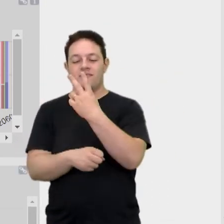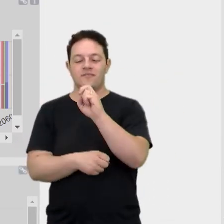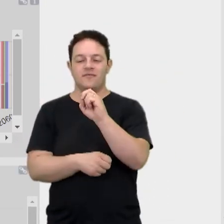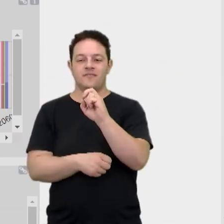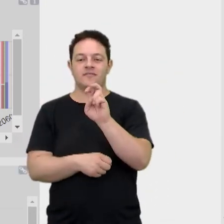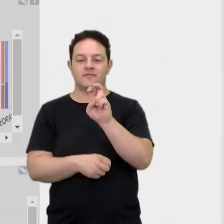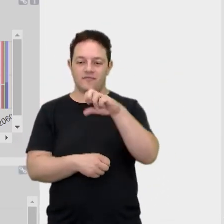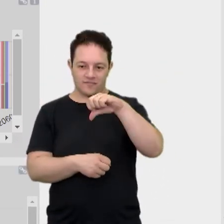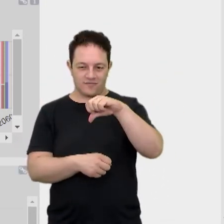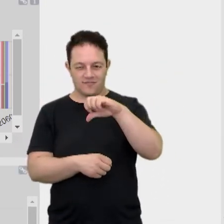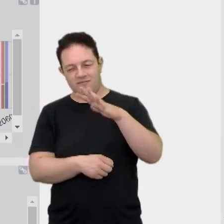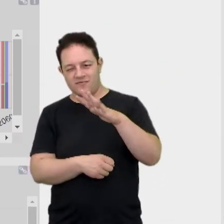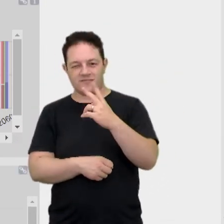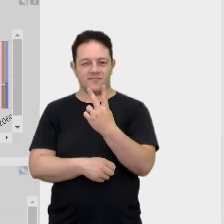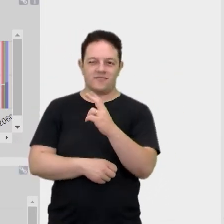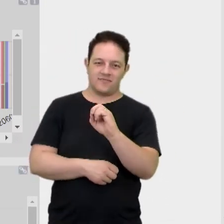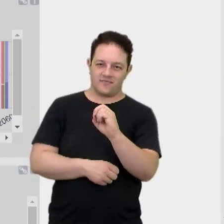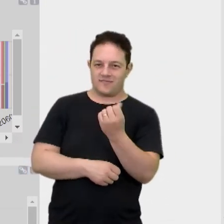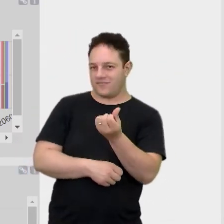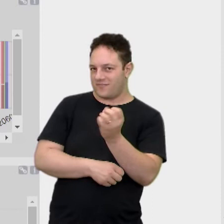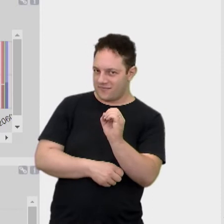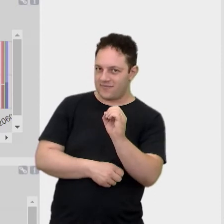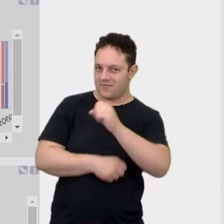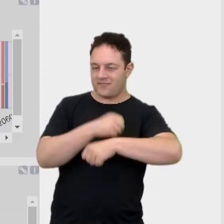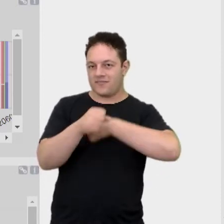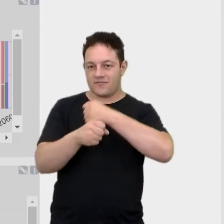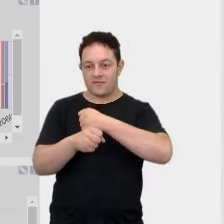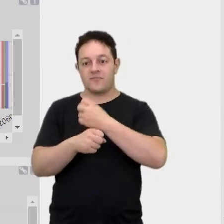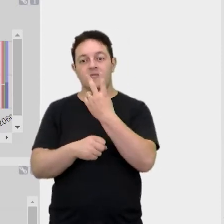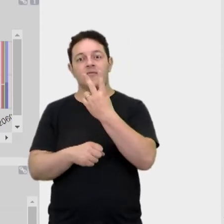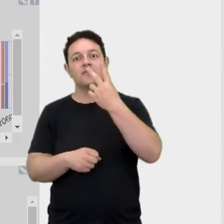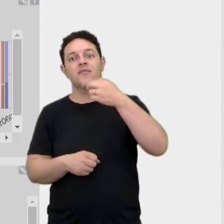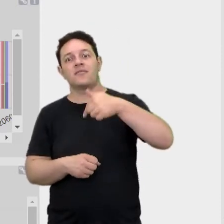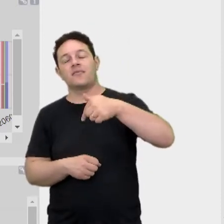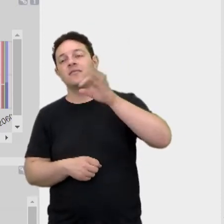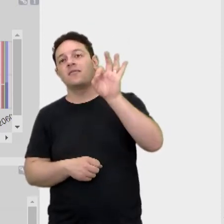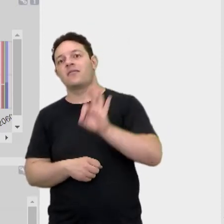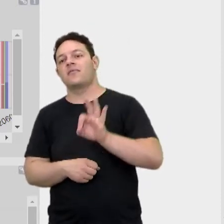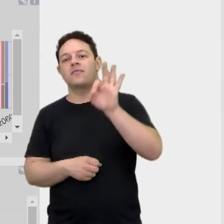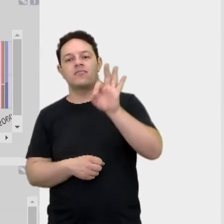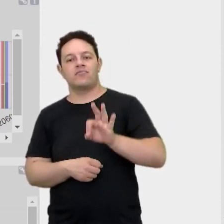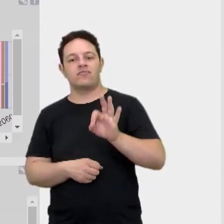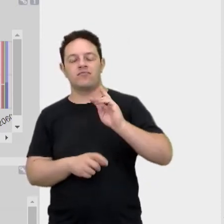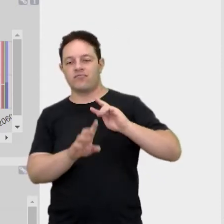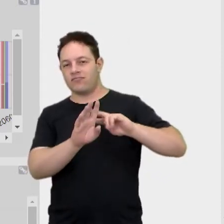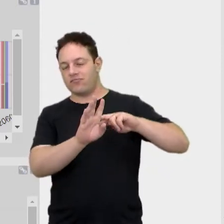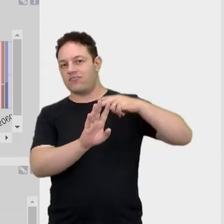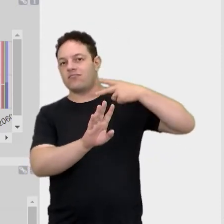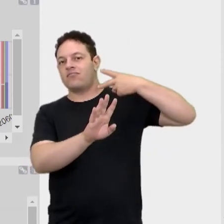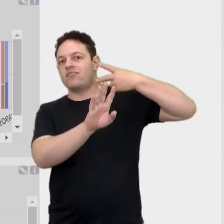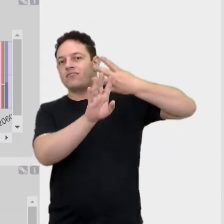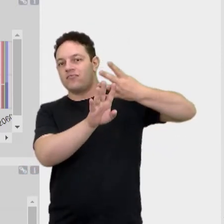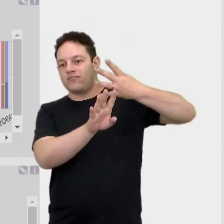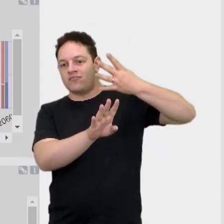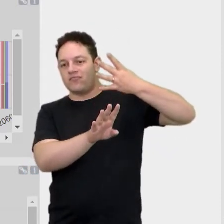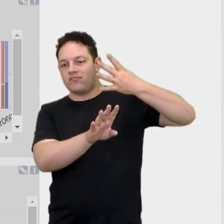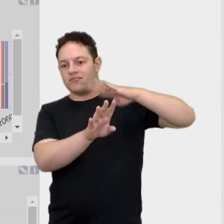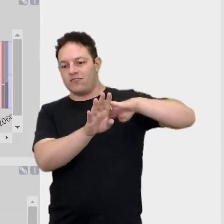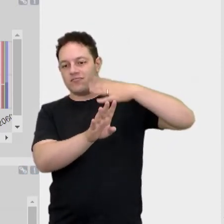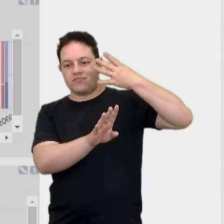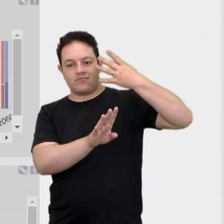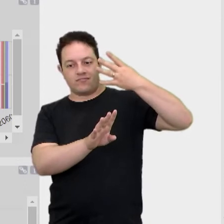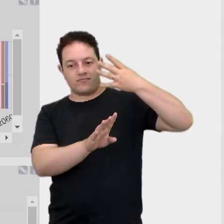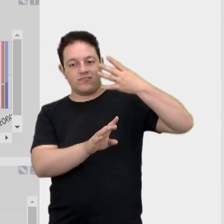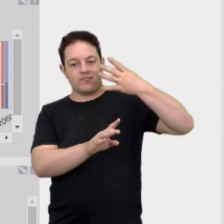ou seja, aumentou quase 4 vezes mais a projeção aí em meio século, tá, pessoal? Não é muito tempo, não, se